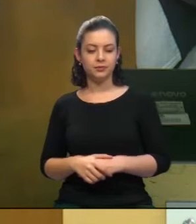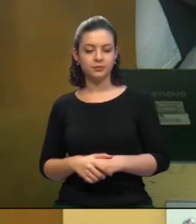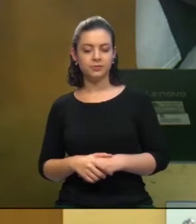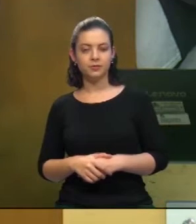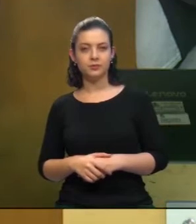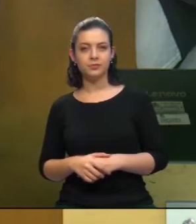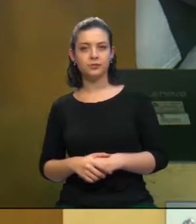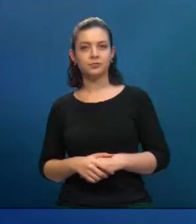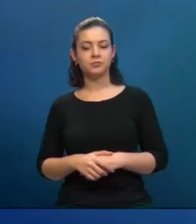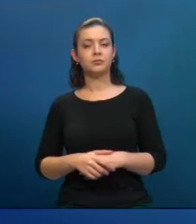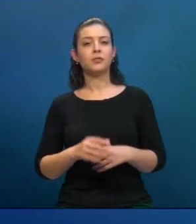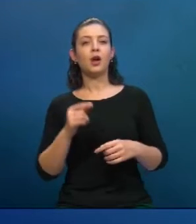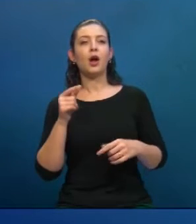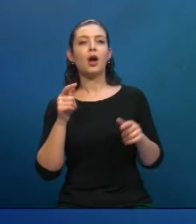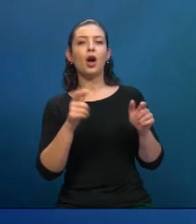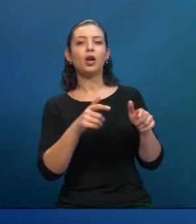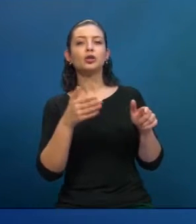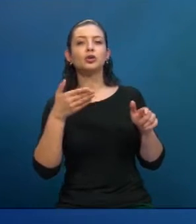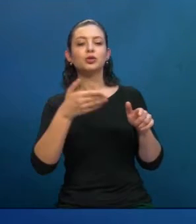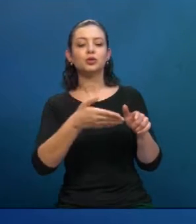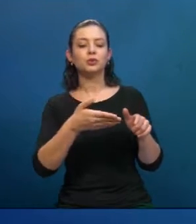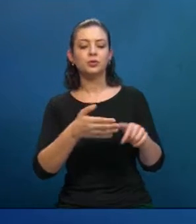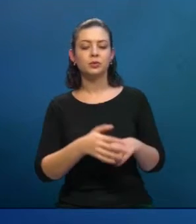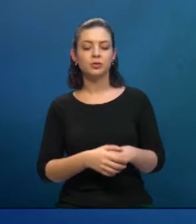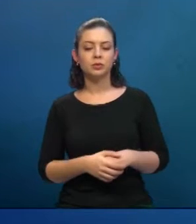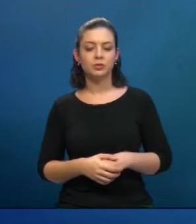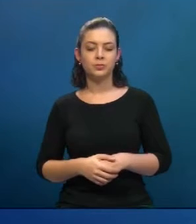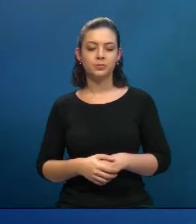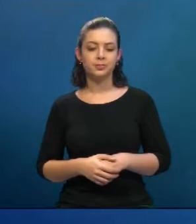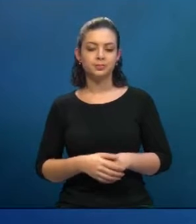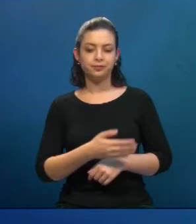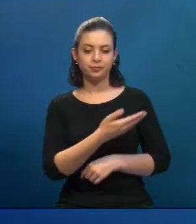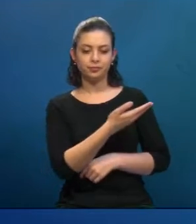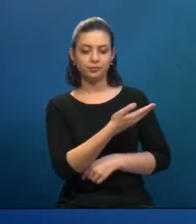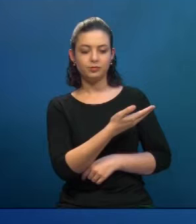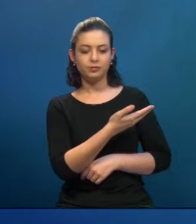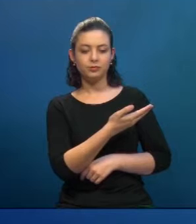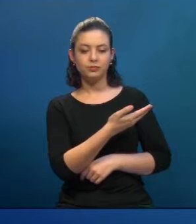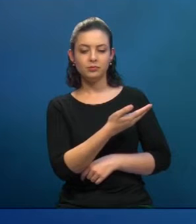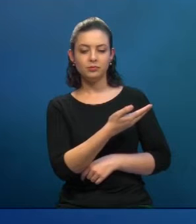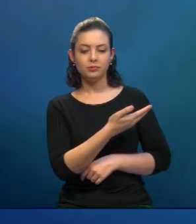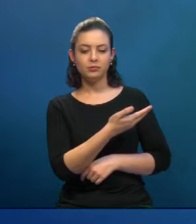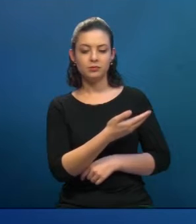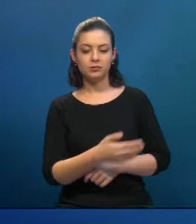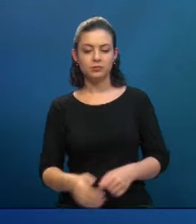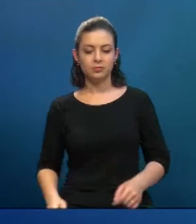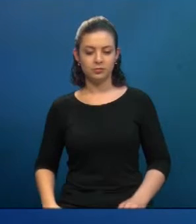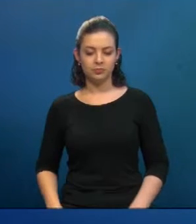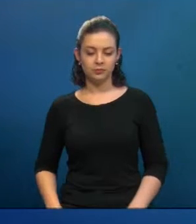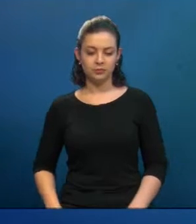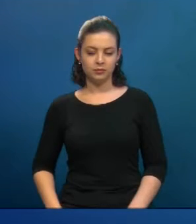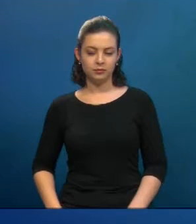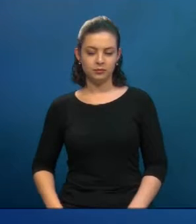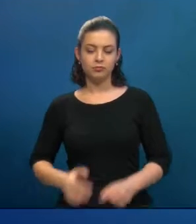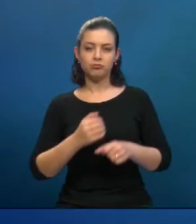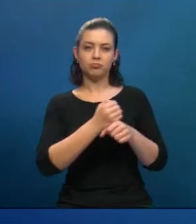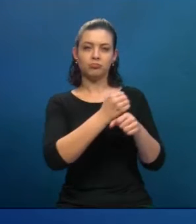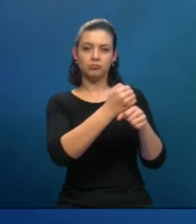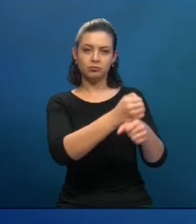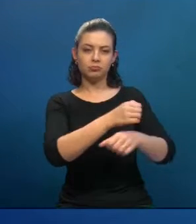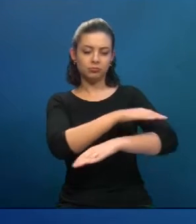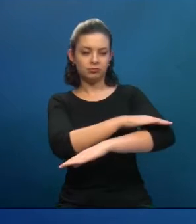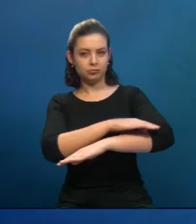também se virar no do bairro 1º de maio na estrada velha de grata' acompanhando ali as obras de